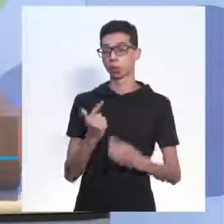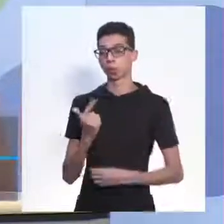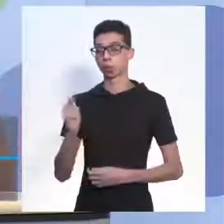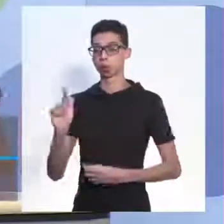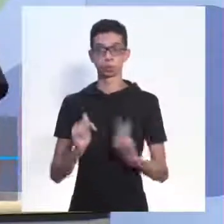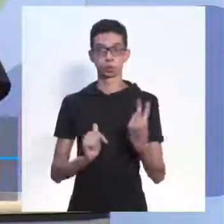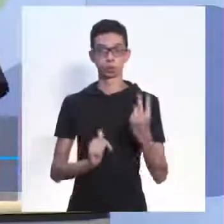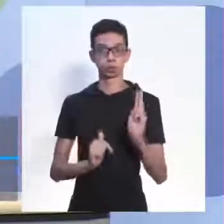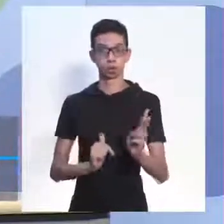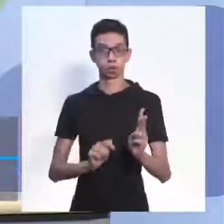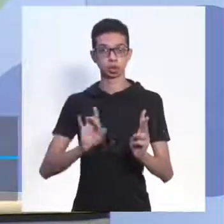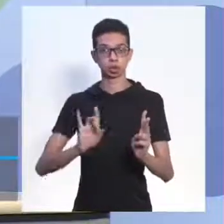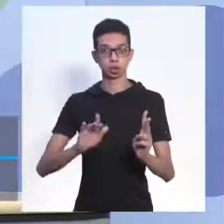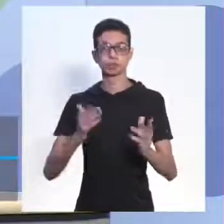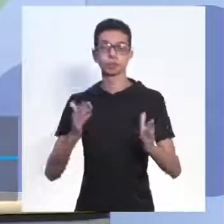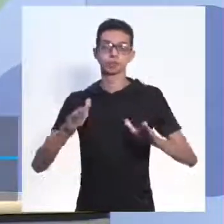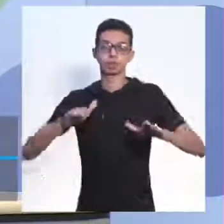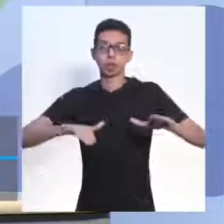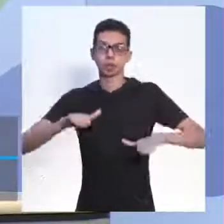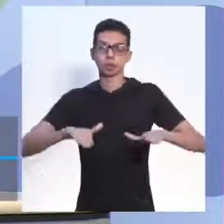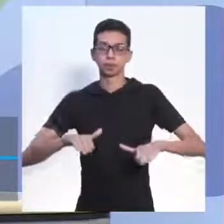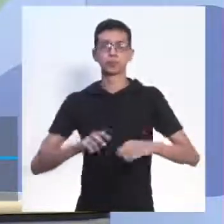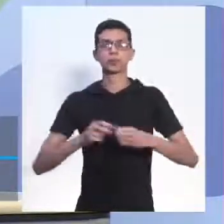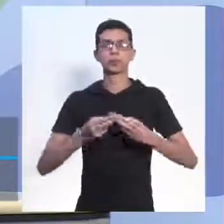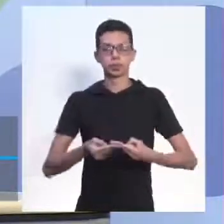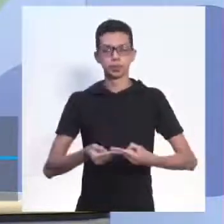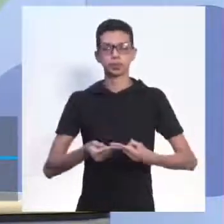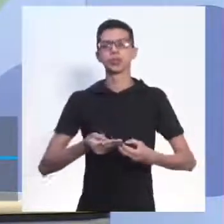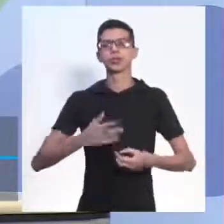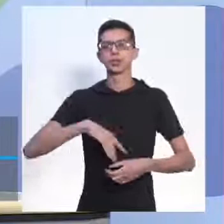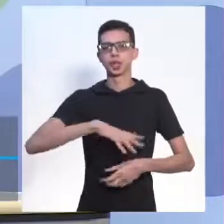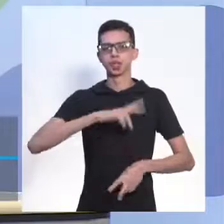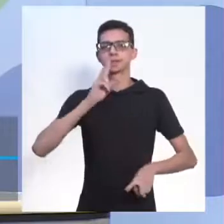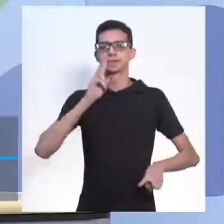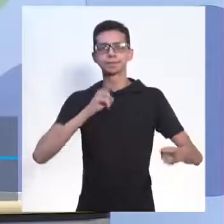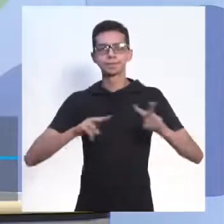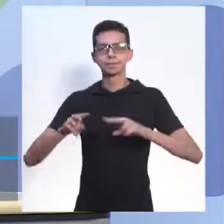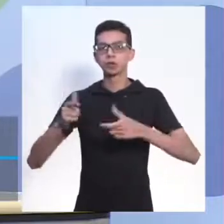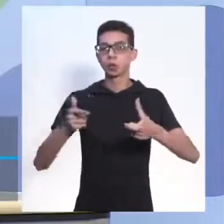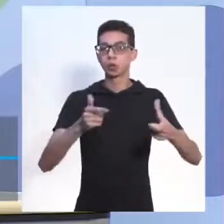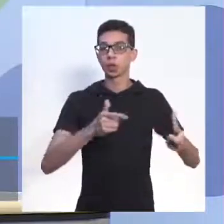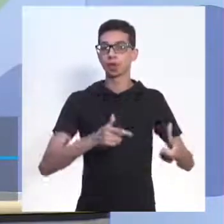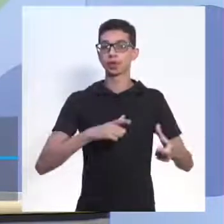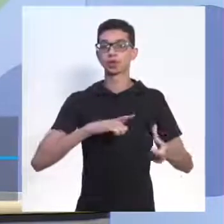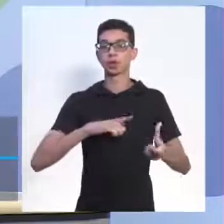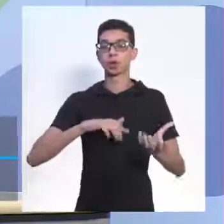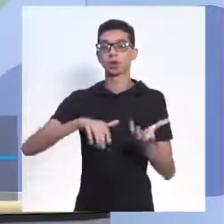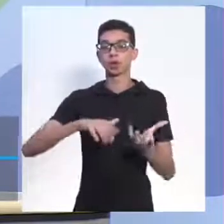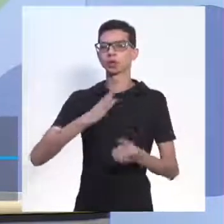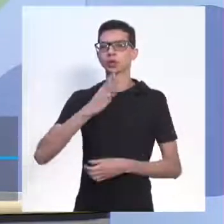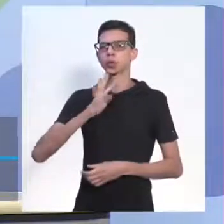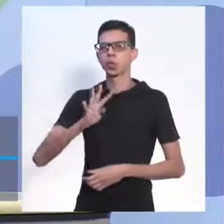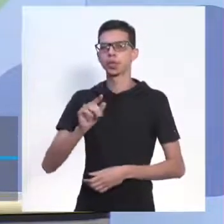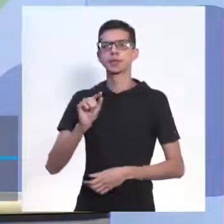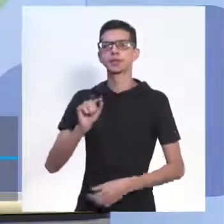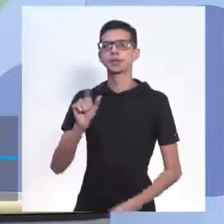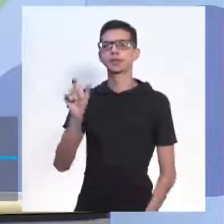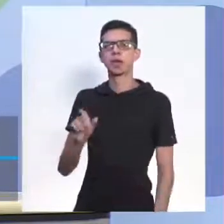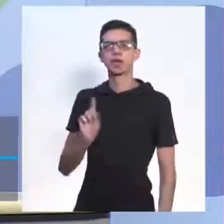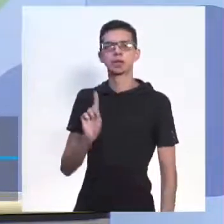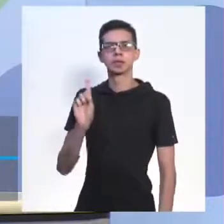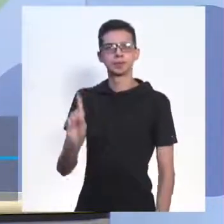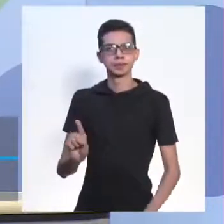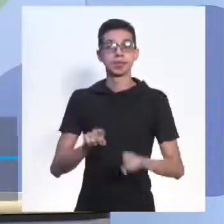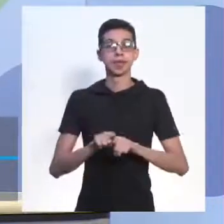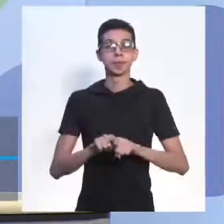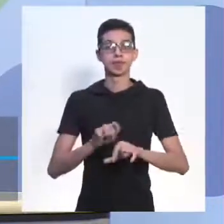dois então é muito relativo e é por isso que muitas vezes a gente vê gente no Congresso que a gente não conhece Oi e um comentário